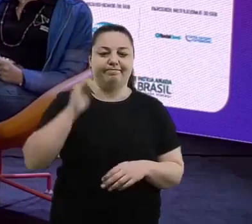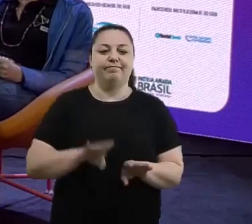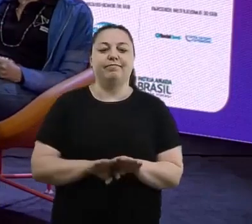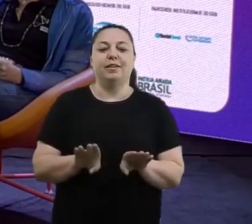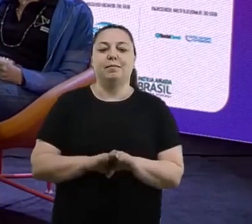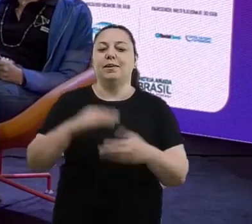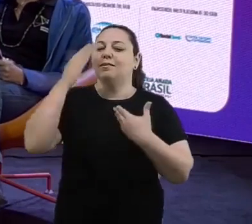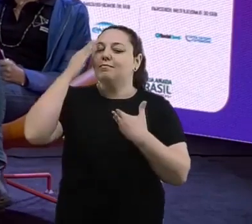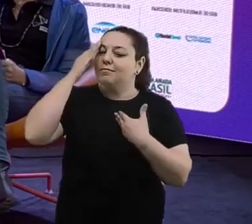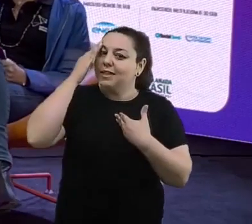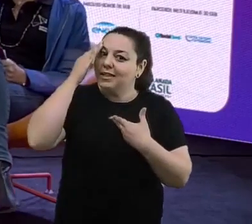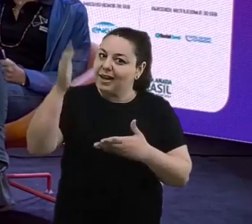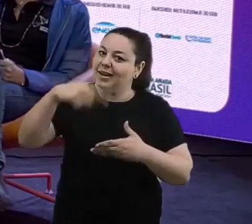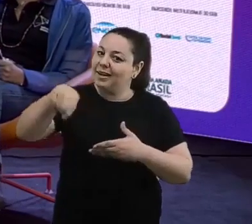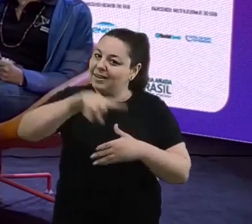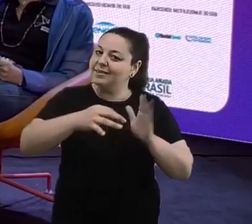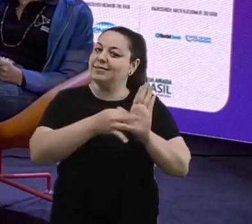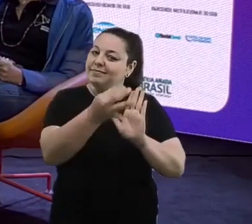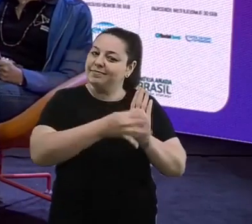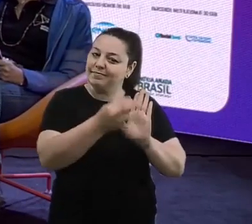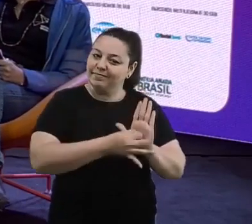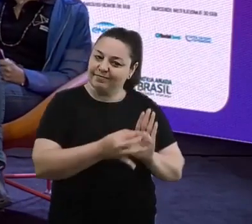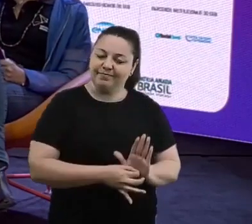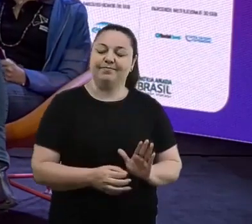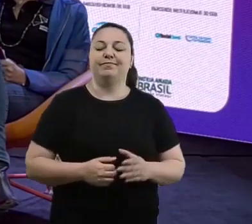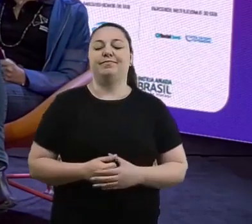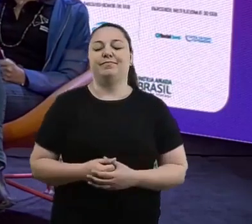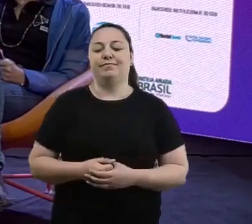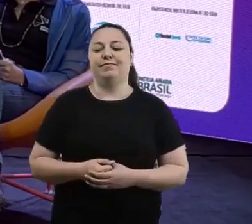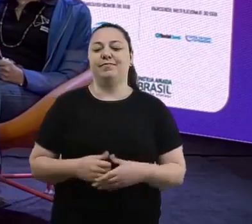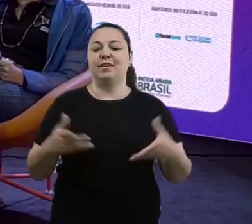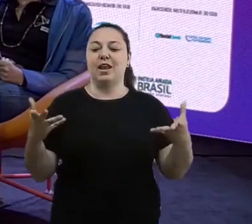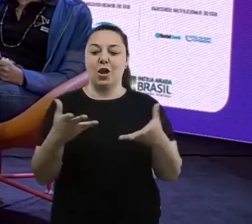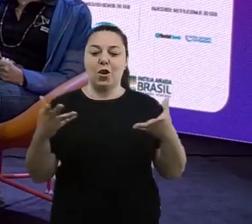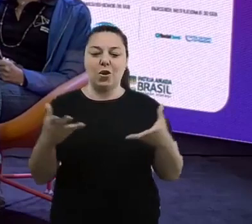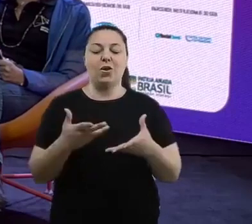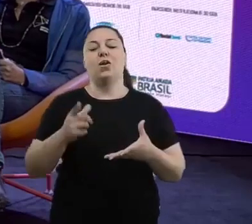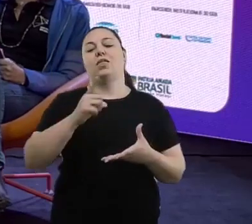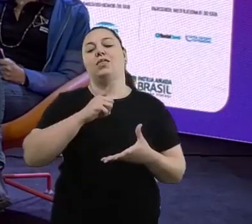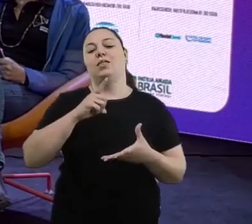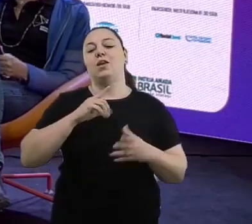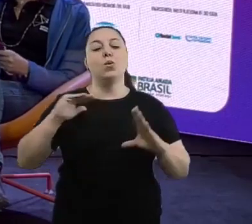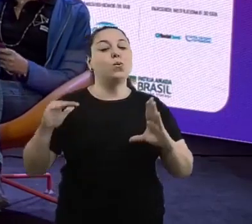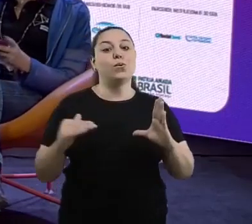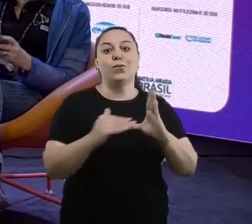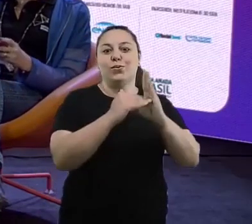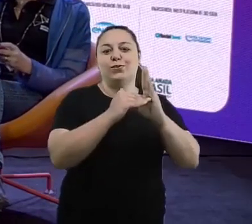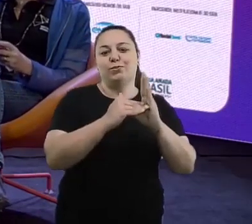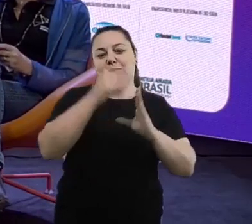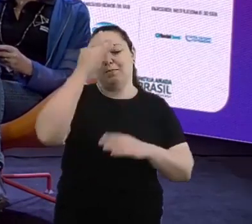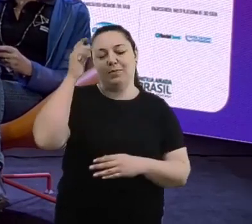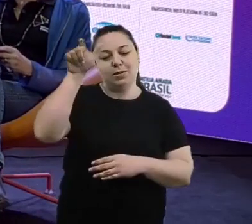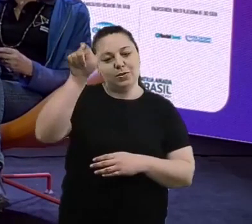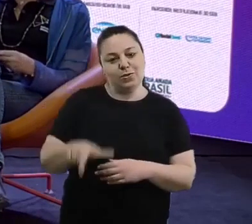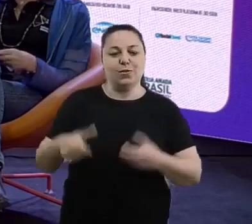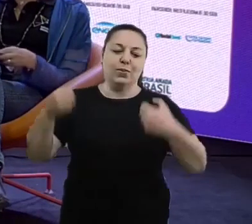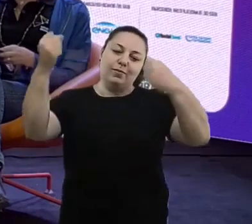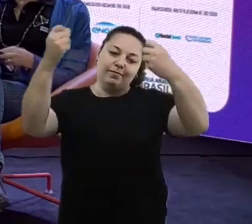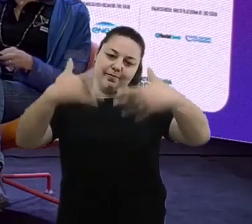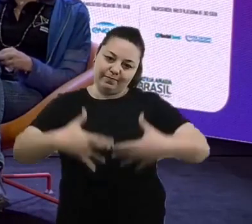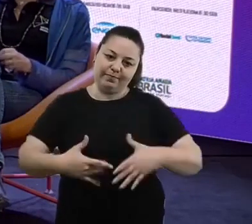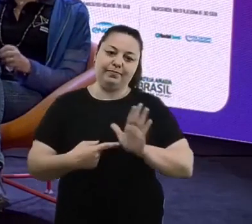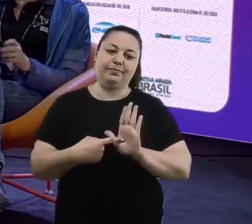assim, puta, olha que legal, bateu aqui a informação, a gente fez uma previsão e deu certo. Amanhã muda tudo. Então, esse